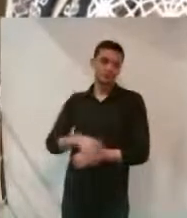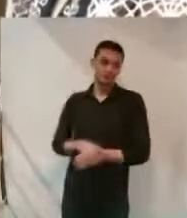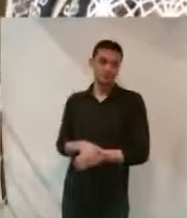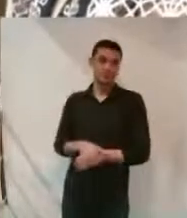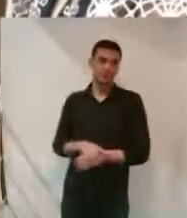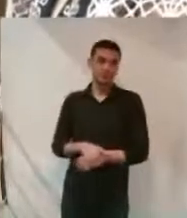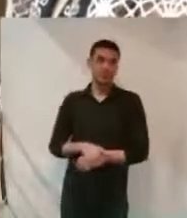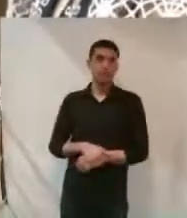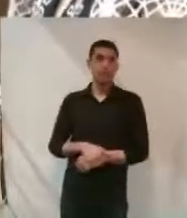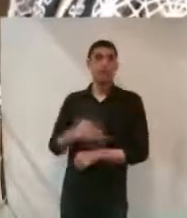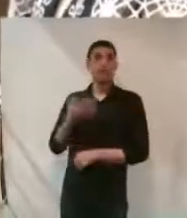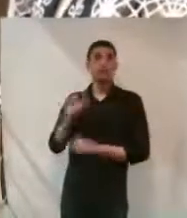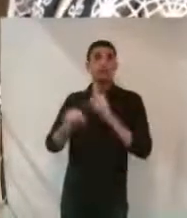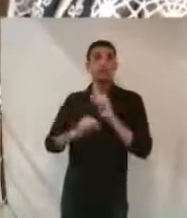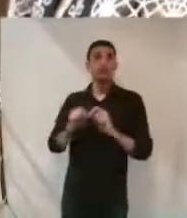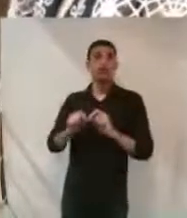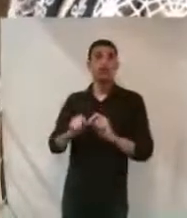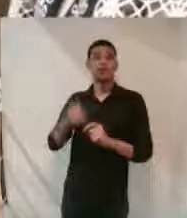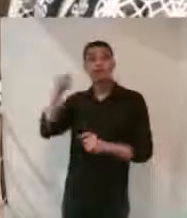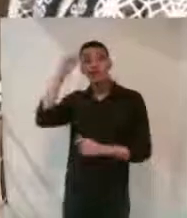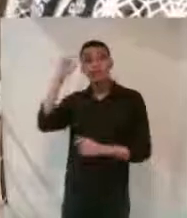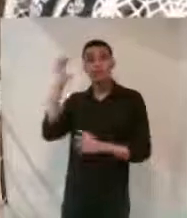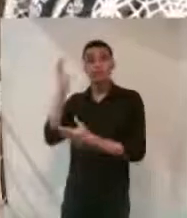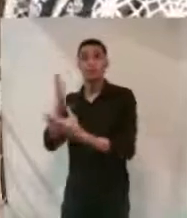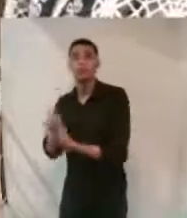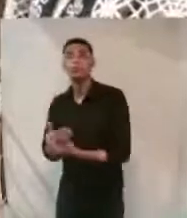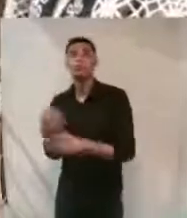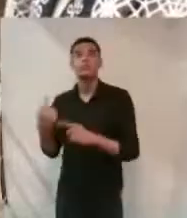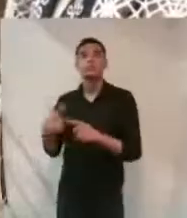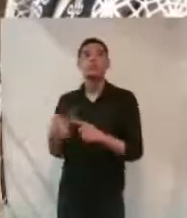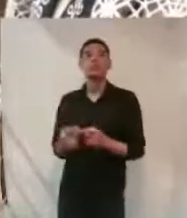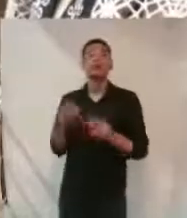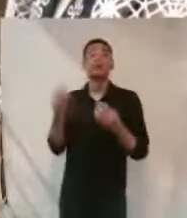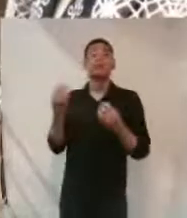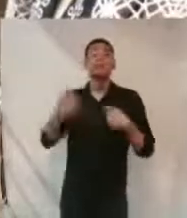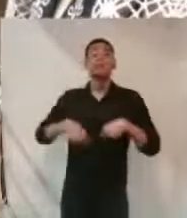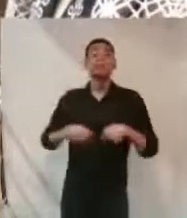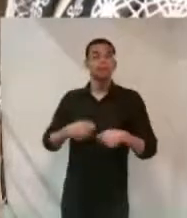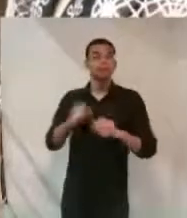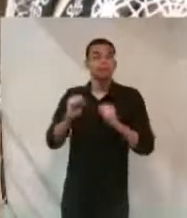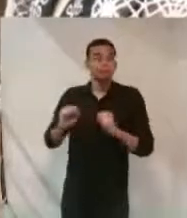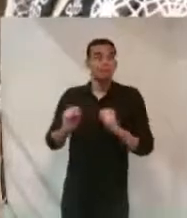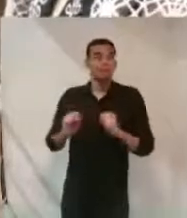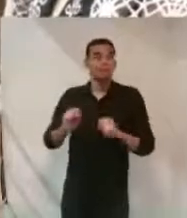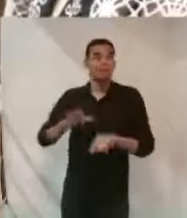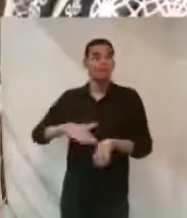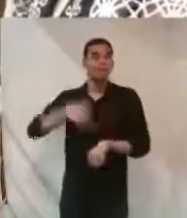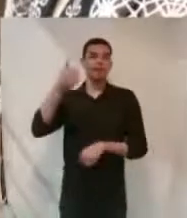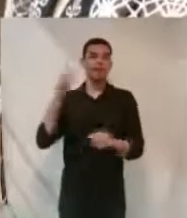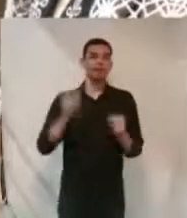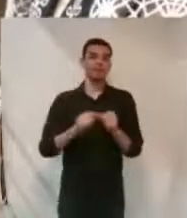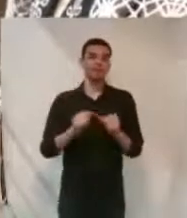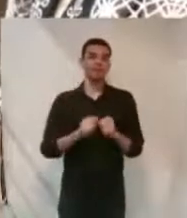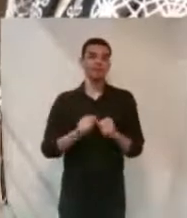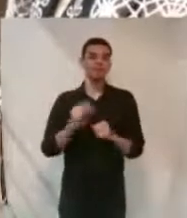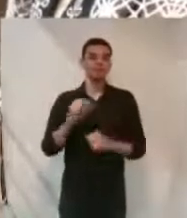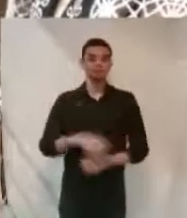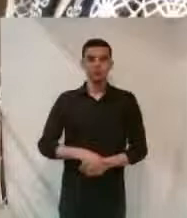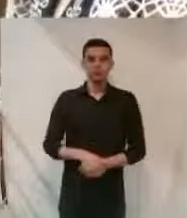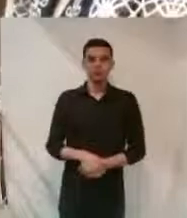Eu vou deixar de denunciar para um bem maior, que é a recuperação da natureza. quebra total de